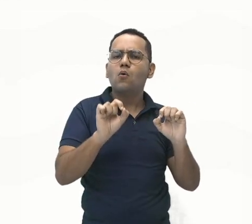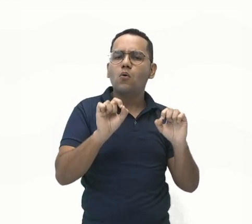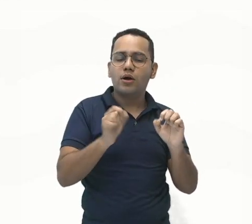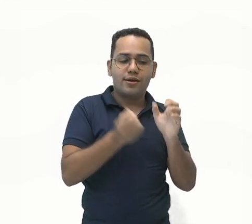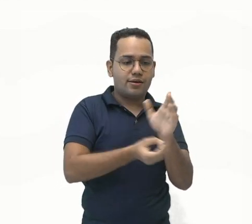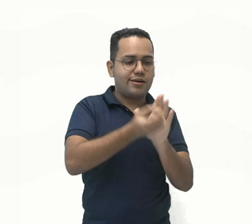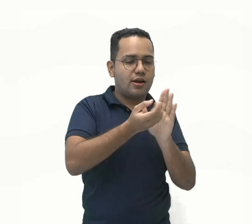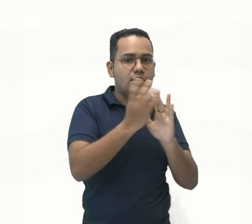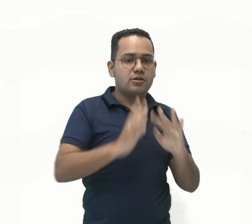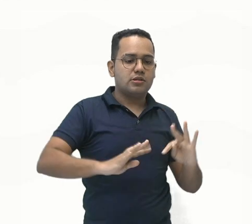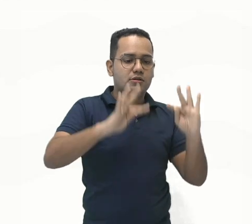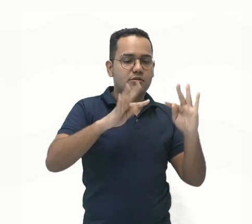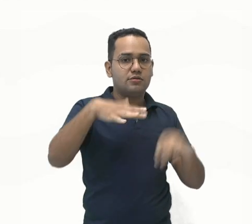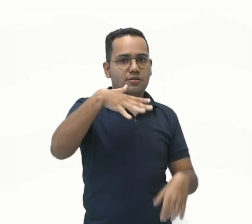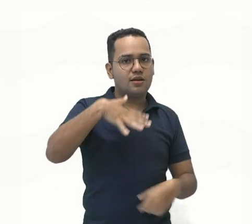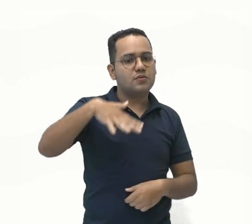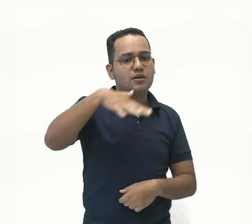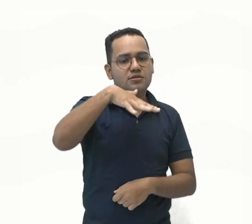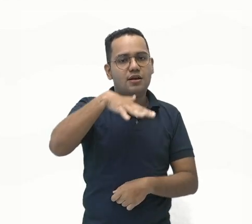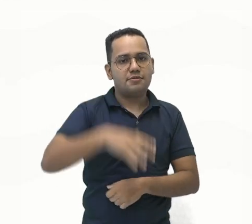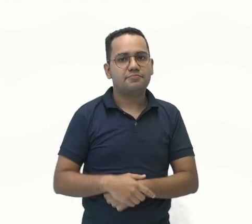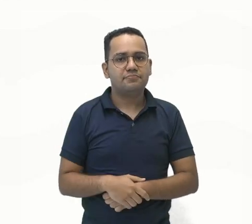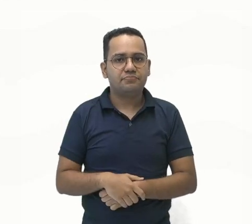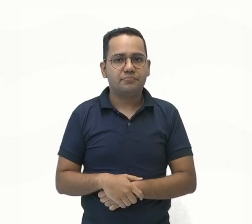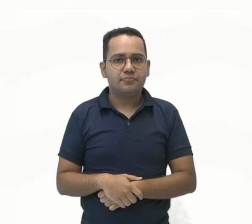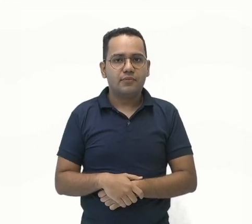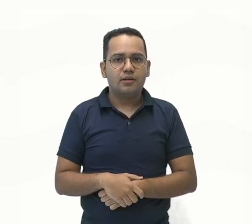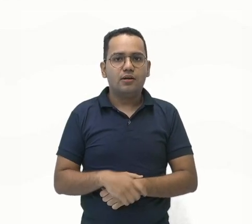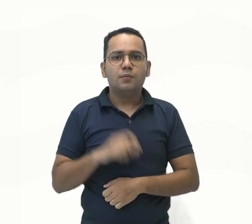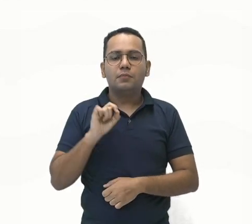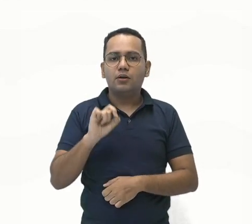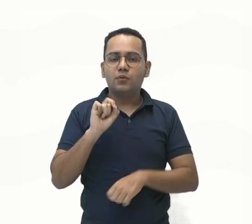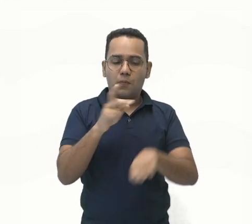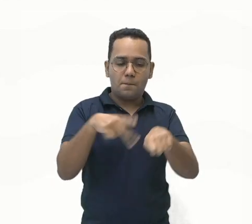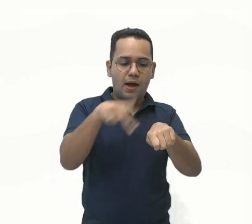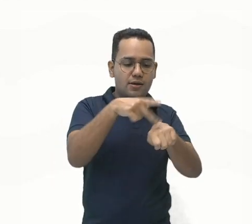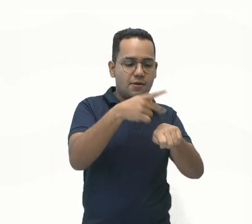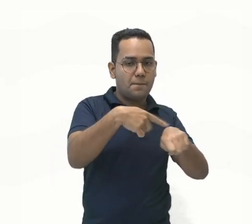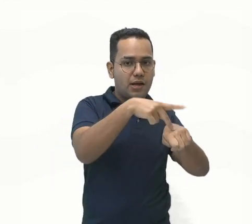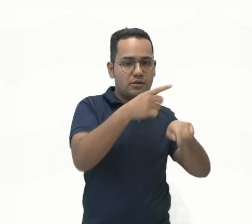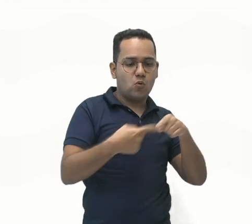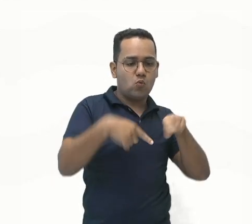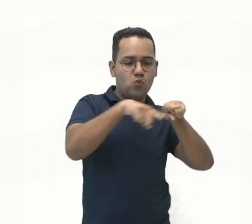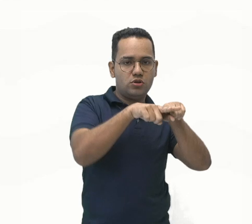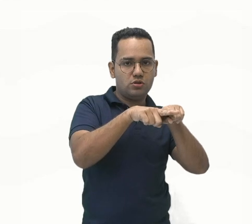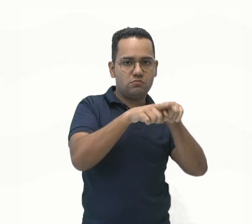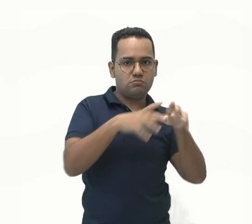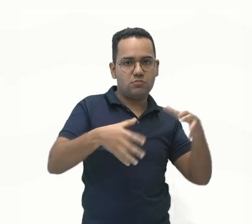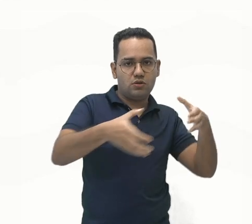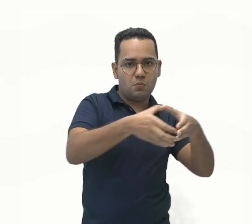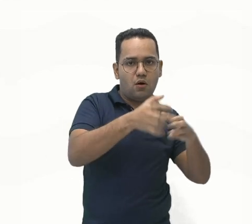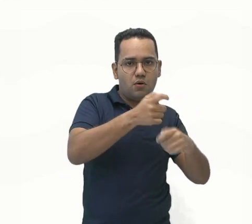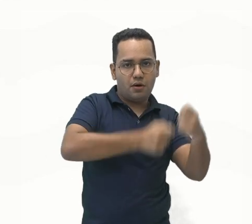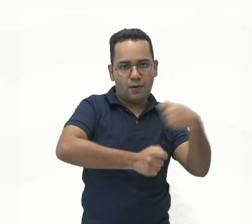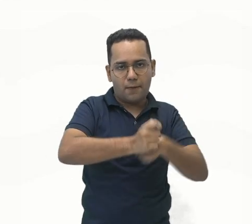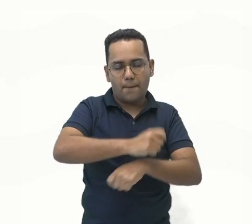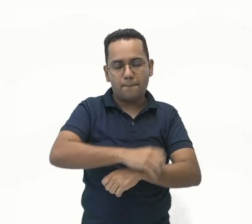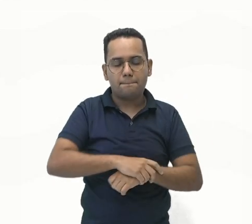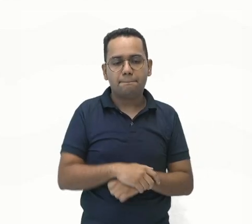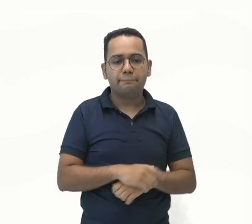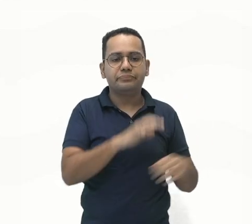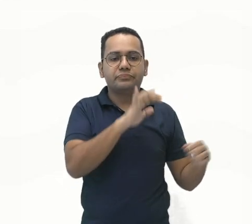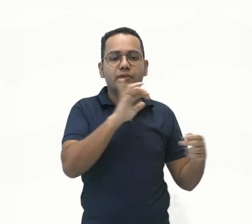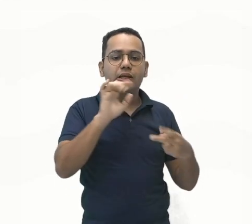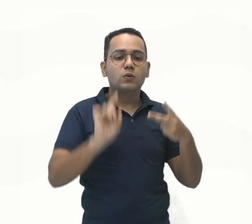empresas, difundindo ali tecnologias dentro do processo produtivo dos países que formam um determinado bloco